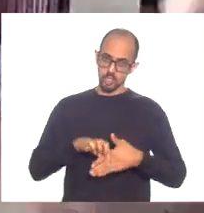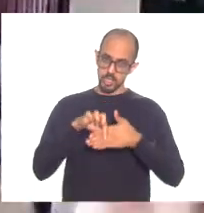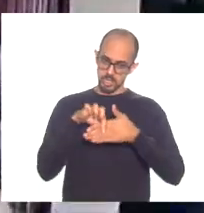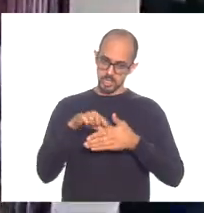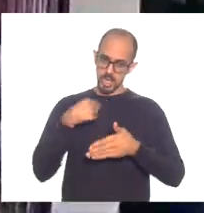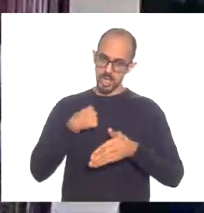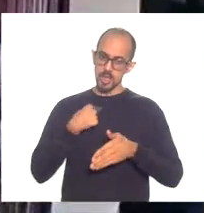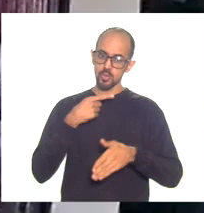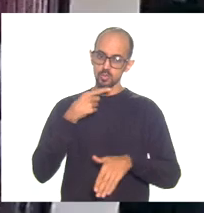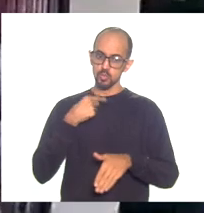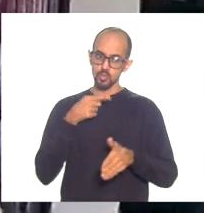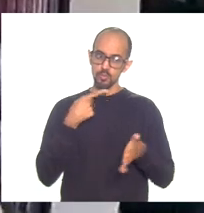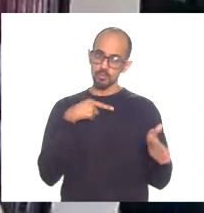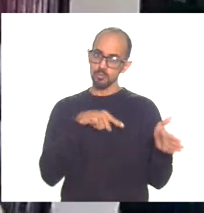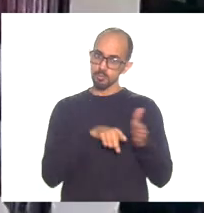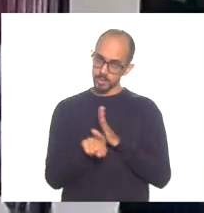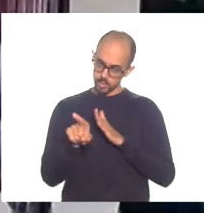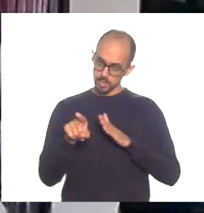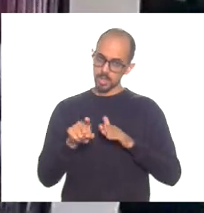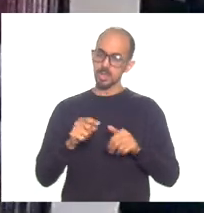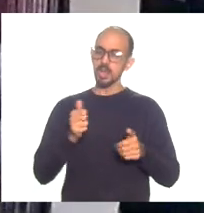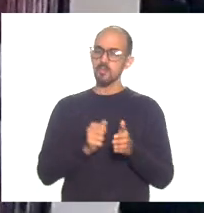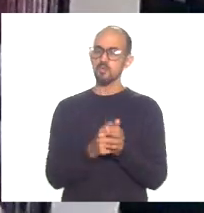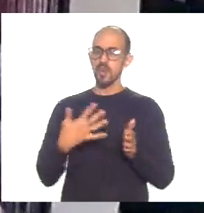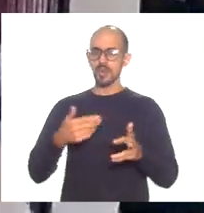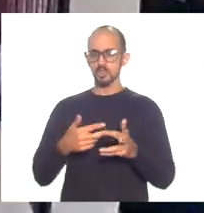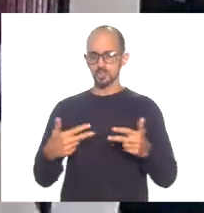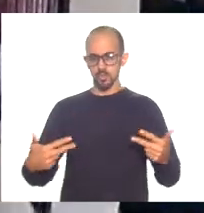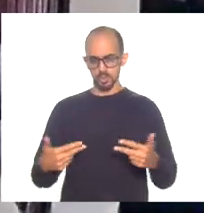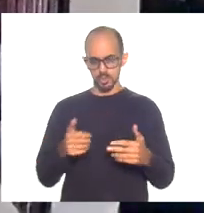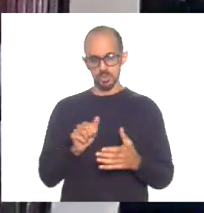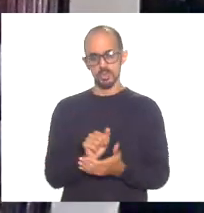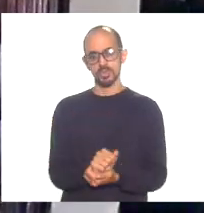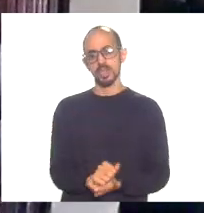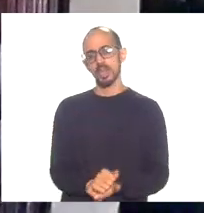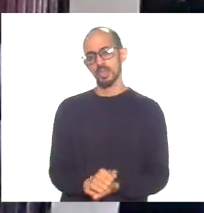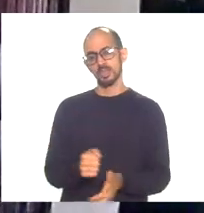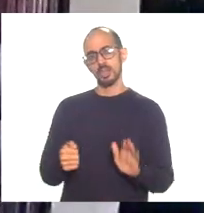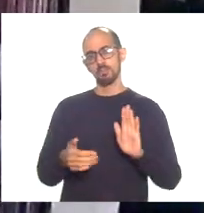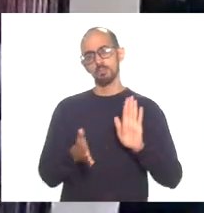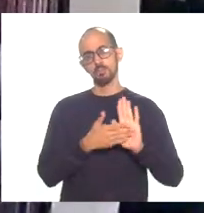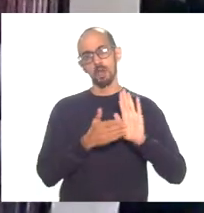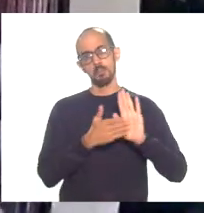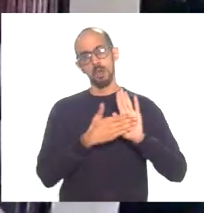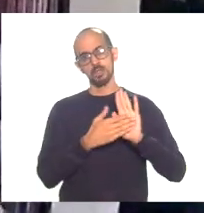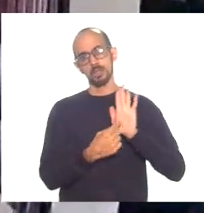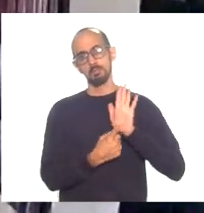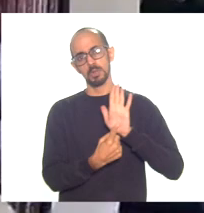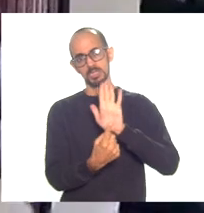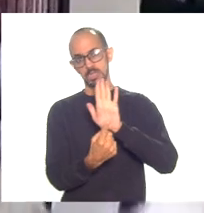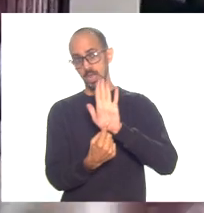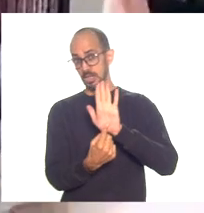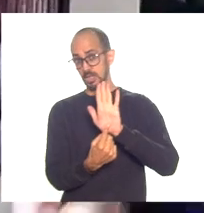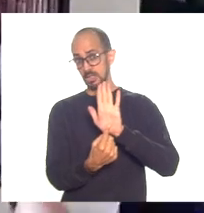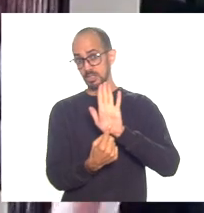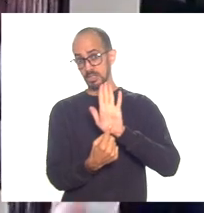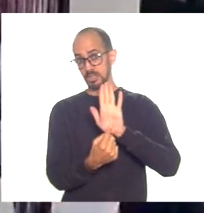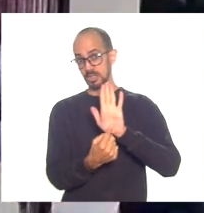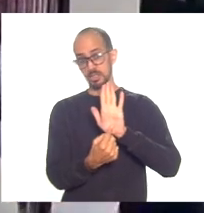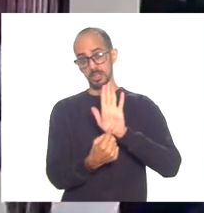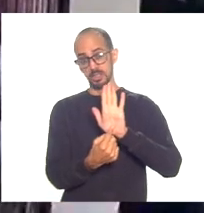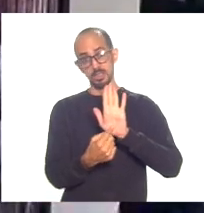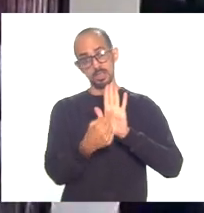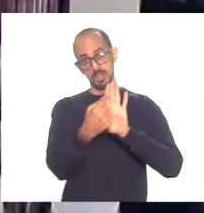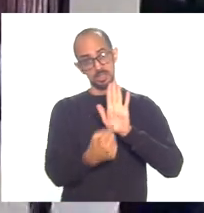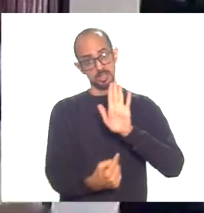questionando várias partes da proposta apresentada, né? E aquilo dali,